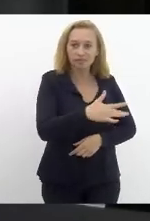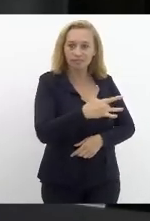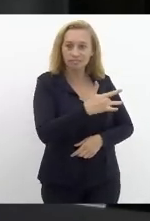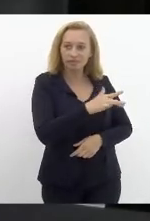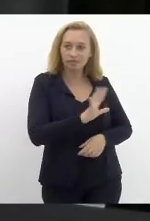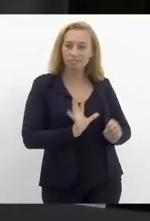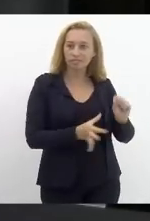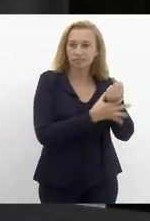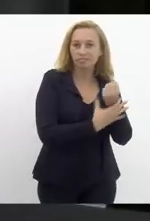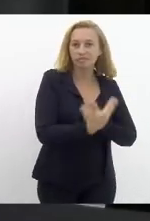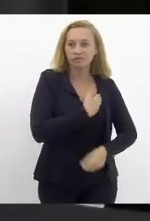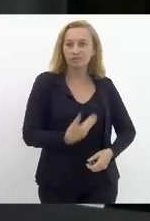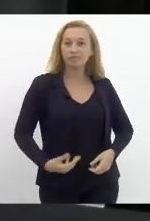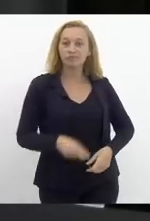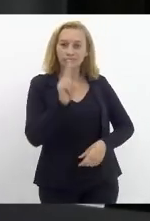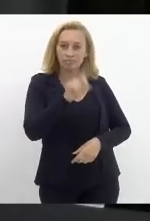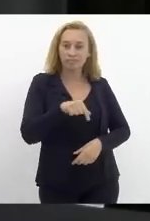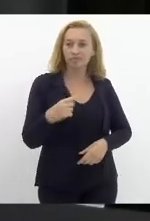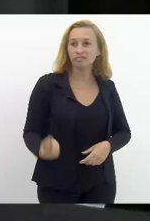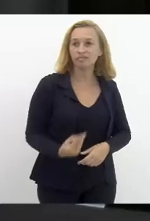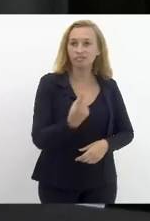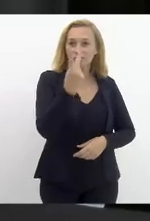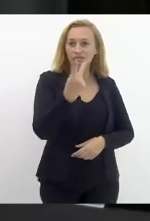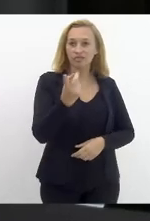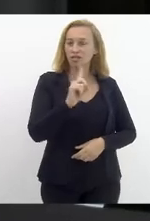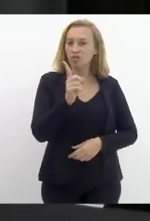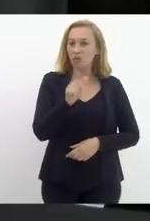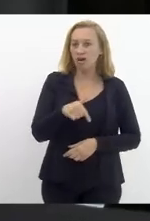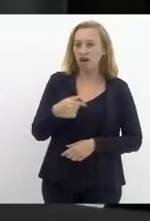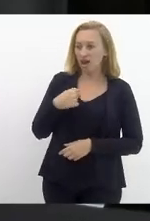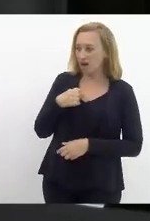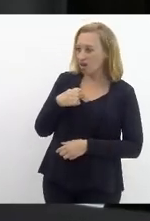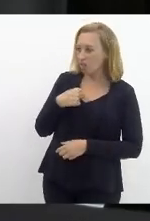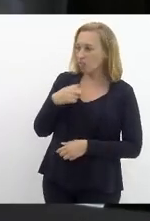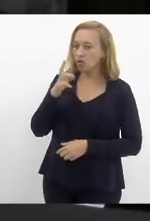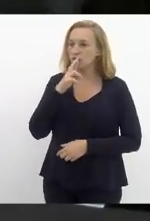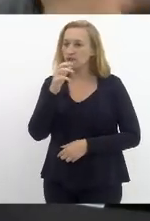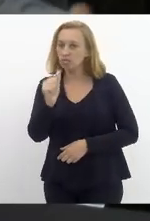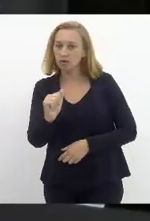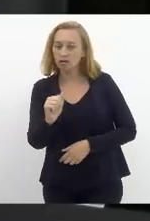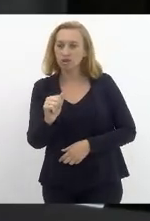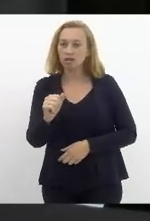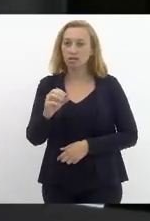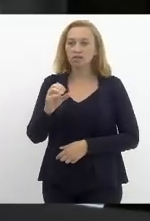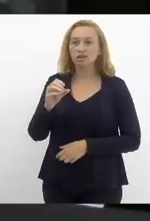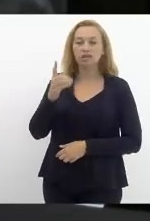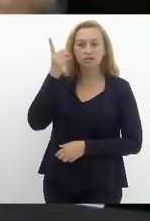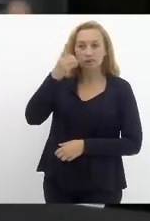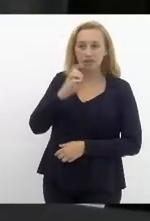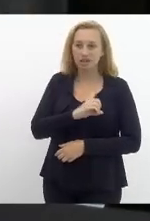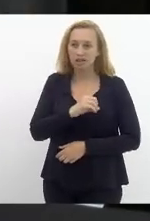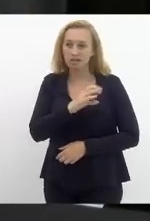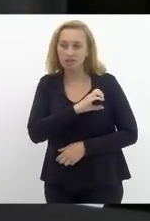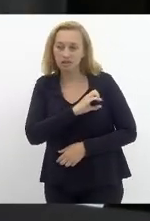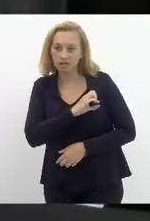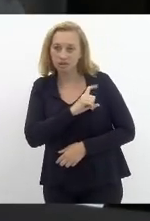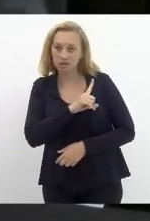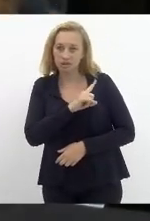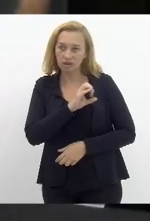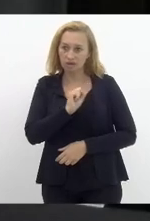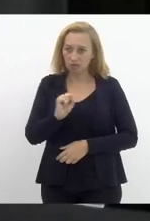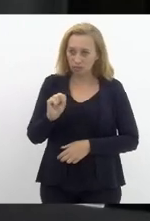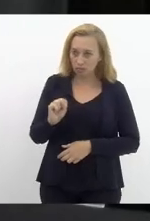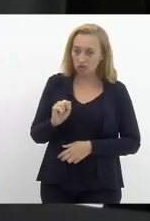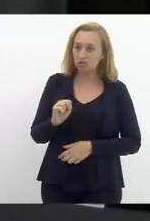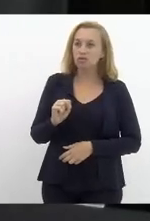pública é valorizada não é o Márcio Galberto, não é o Rodrigo Amorim, não é o Carlos Augusto, não é o Márcio Pacheco, não é